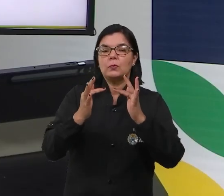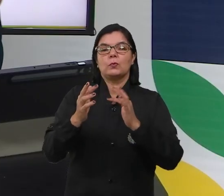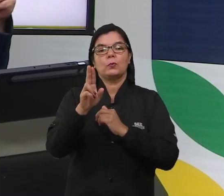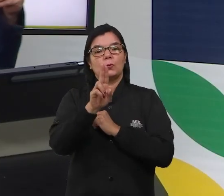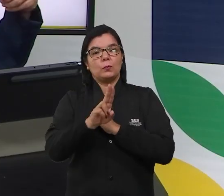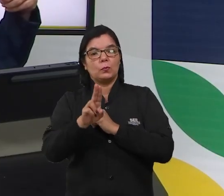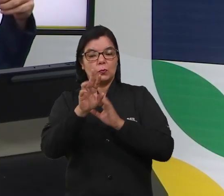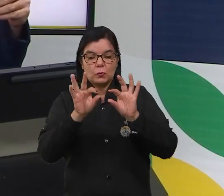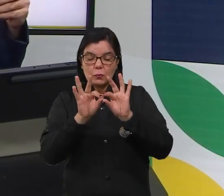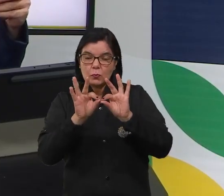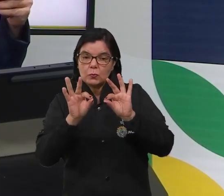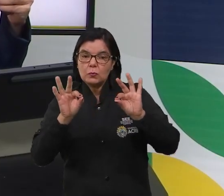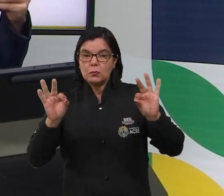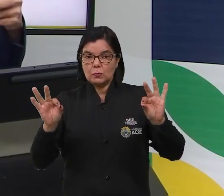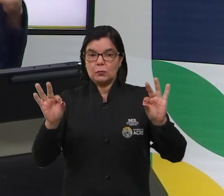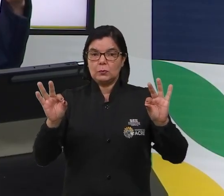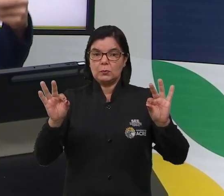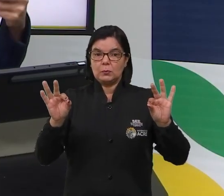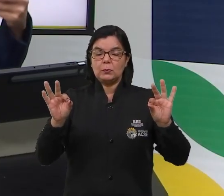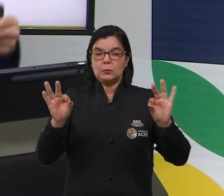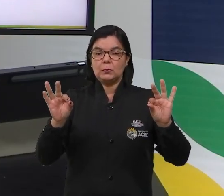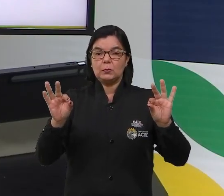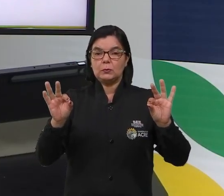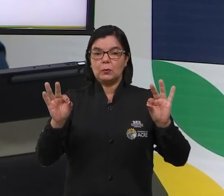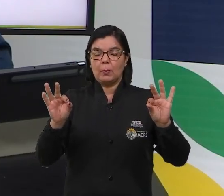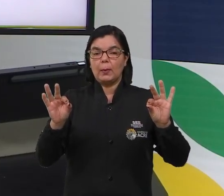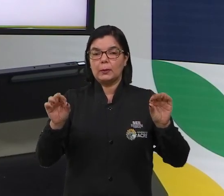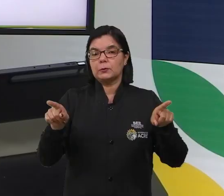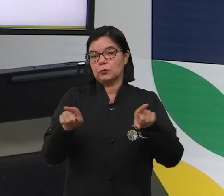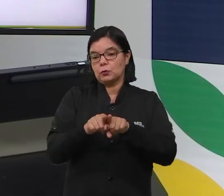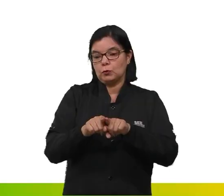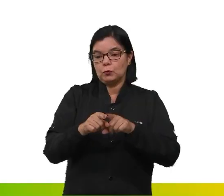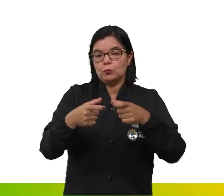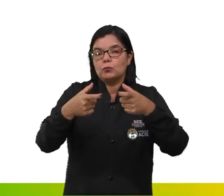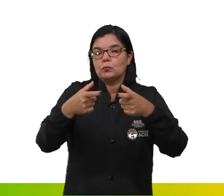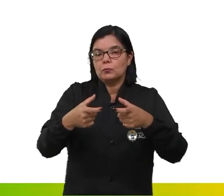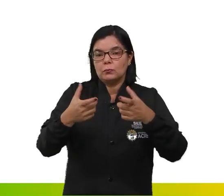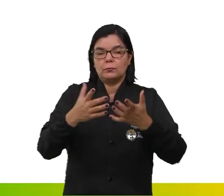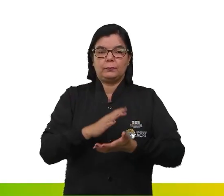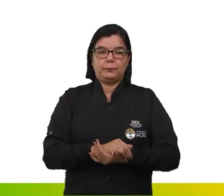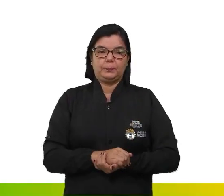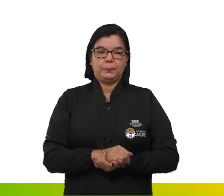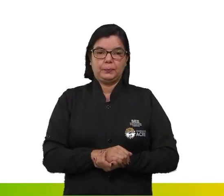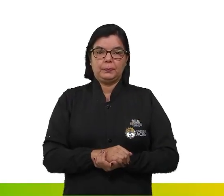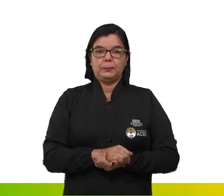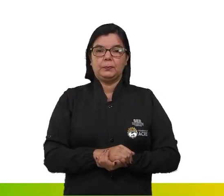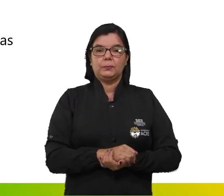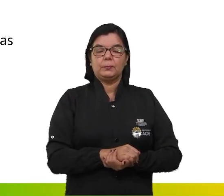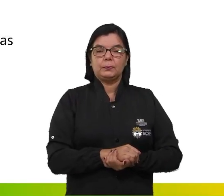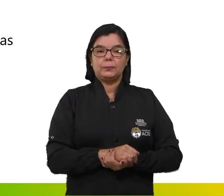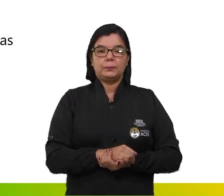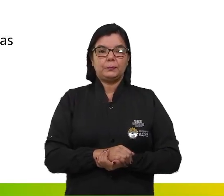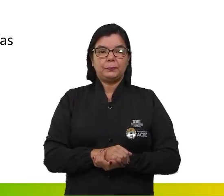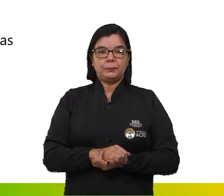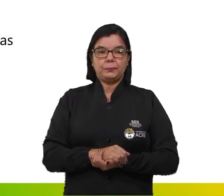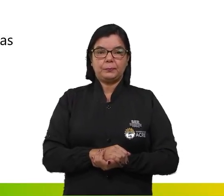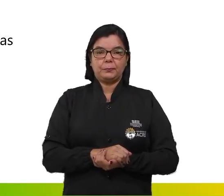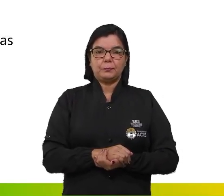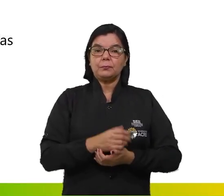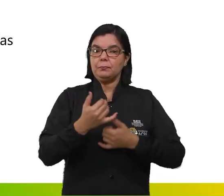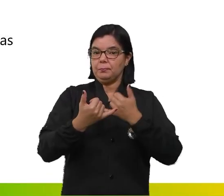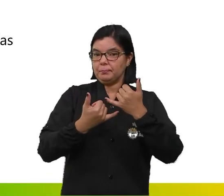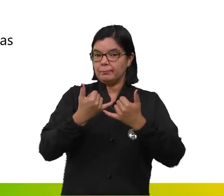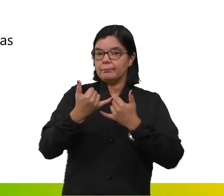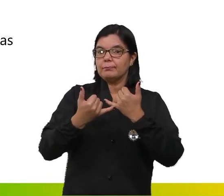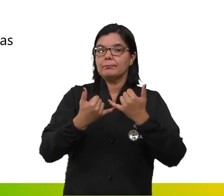usamos o metro como unidade de comprimento relativamente a uma parte física. Pois bem, vamos continuar a nossa brincadeira e